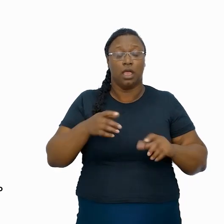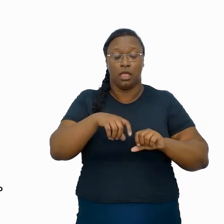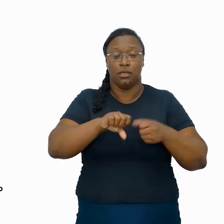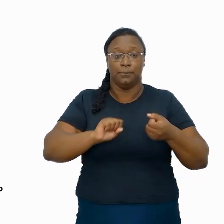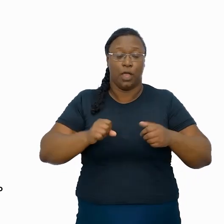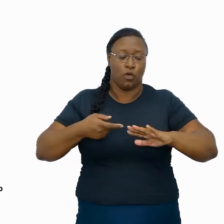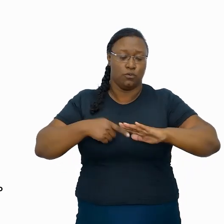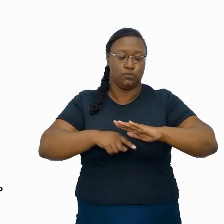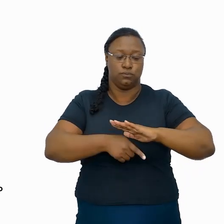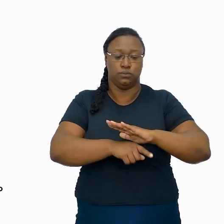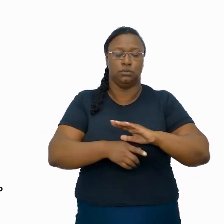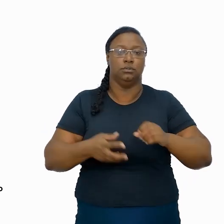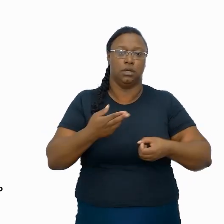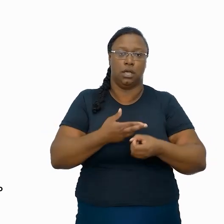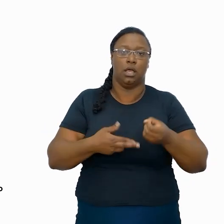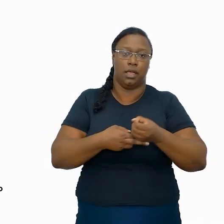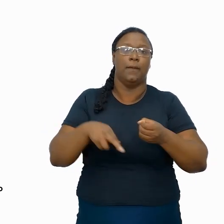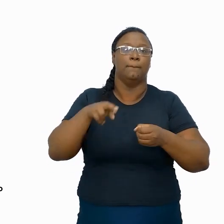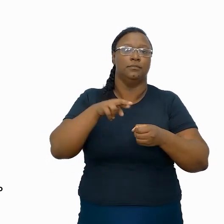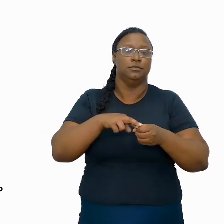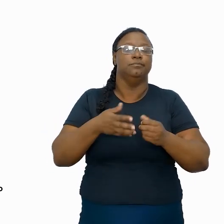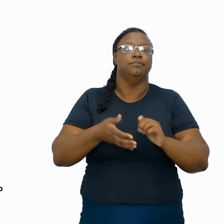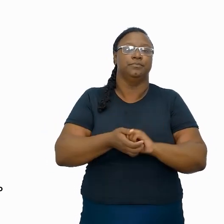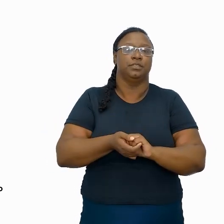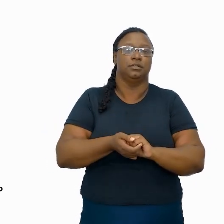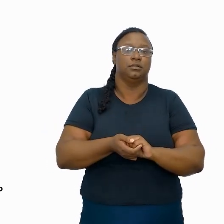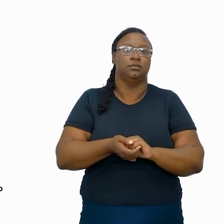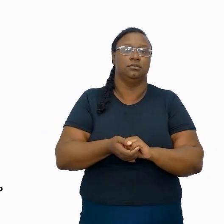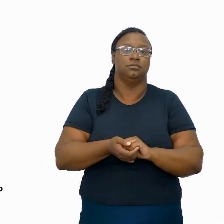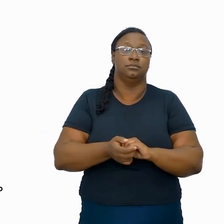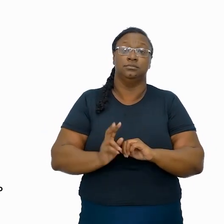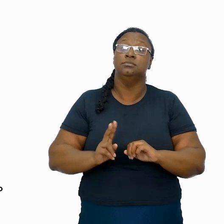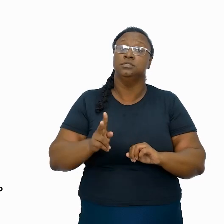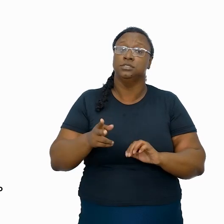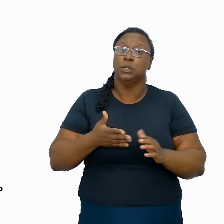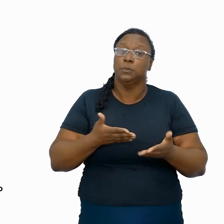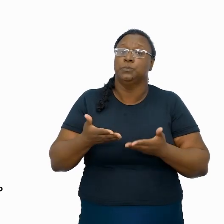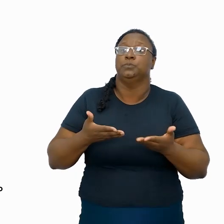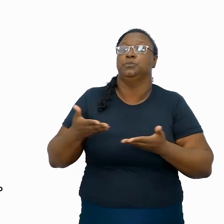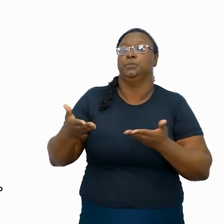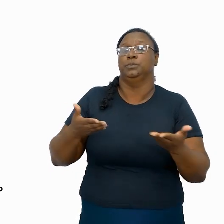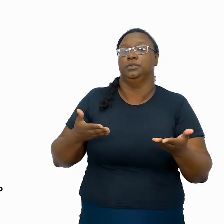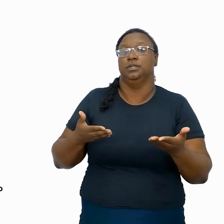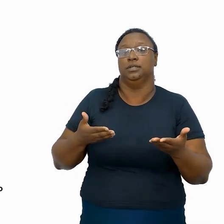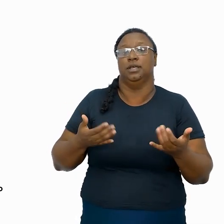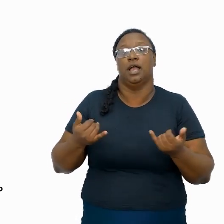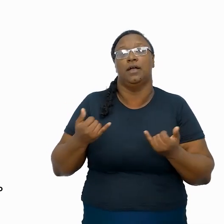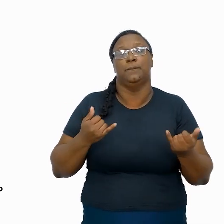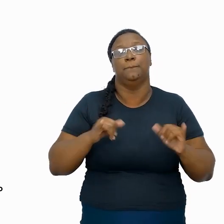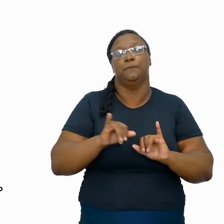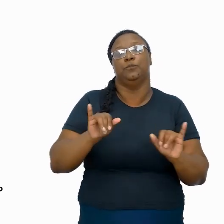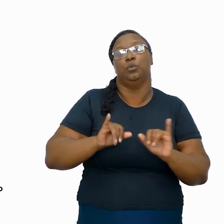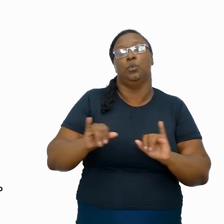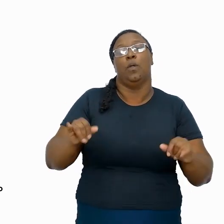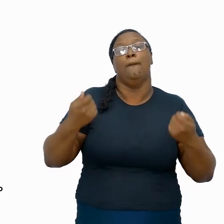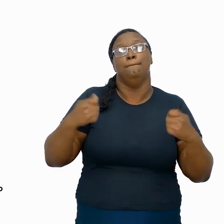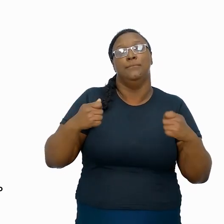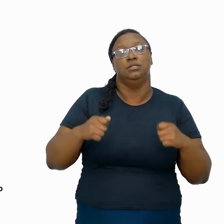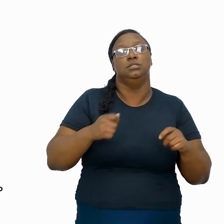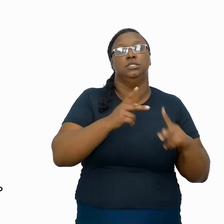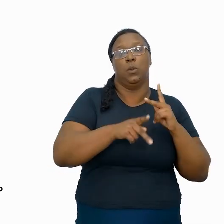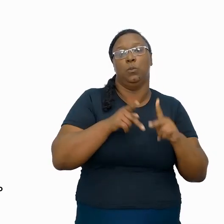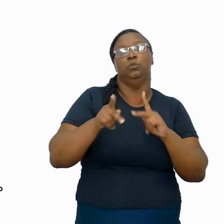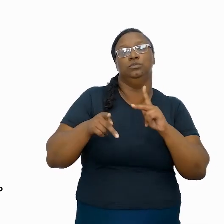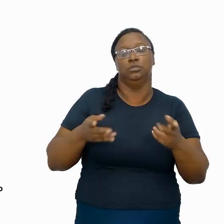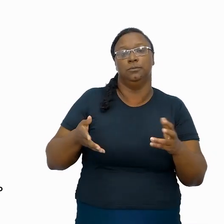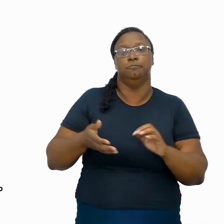e aprofundamento, para que direcionemos, né, nossas ações formativas a partir das necessidades dos